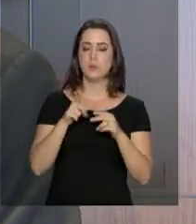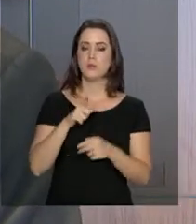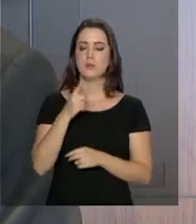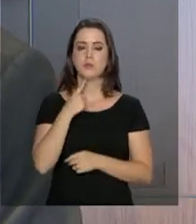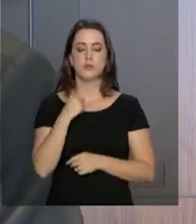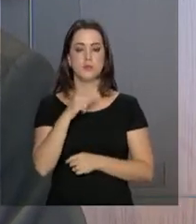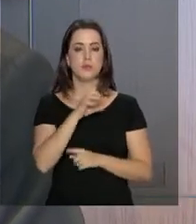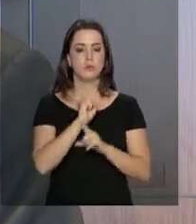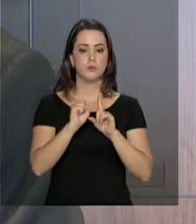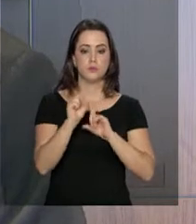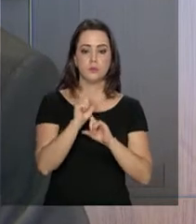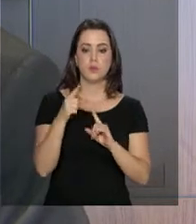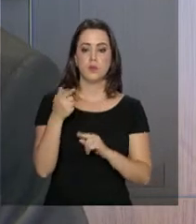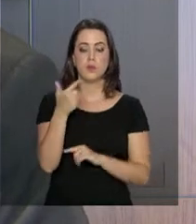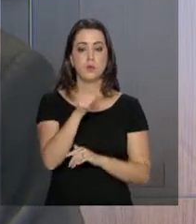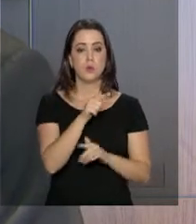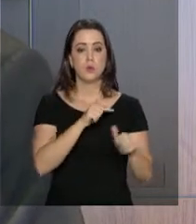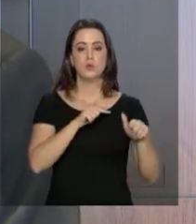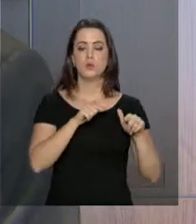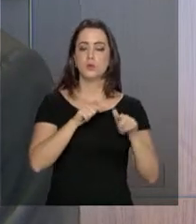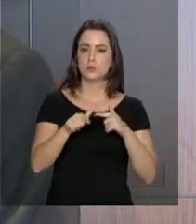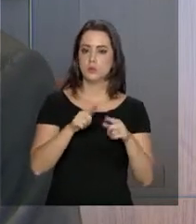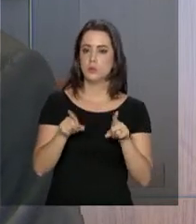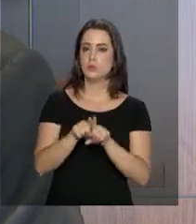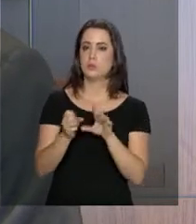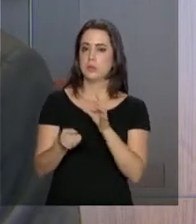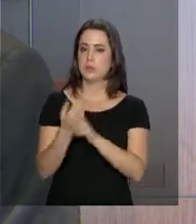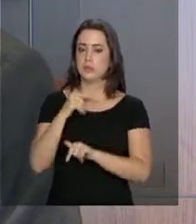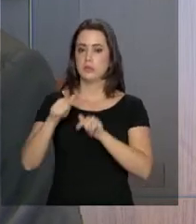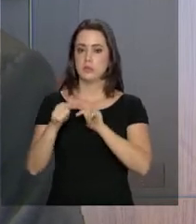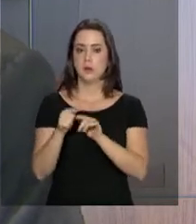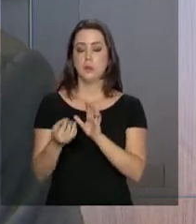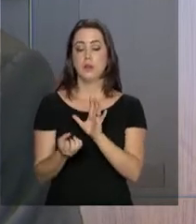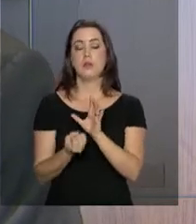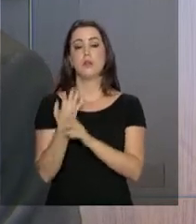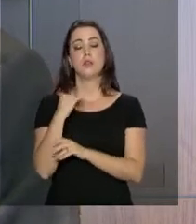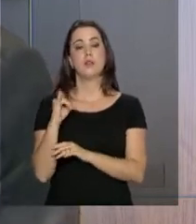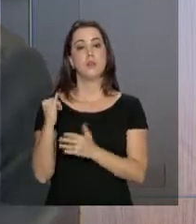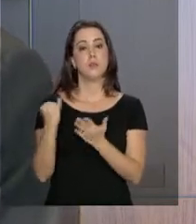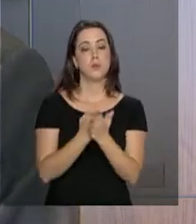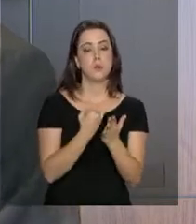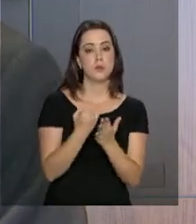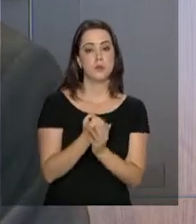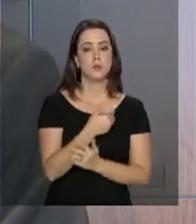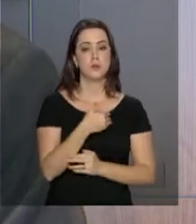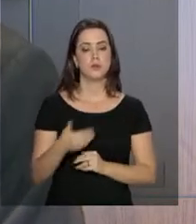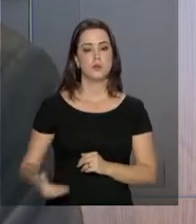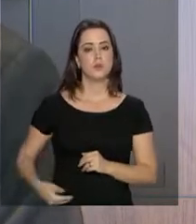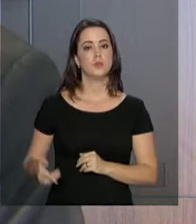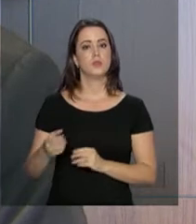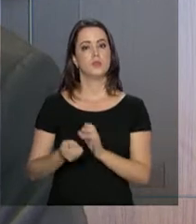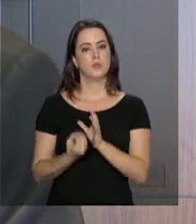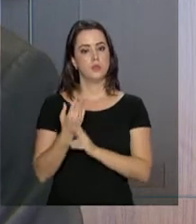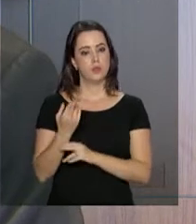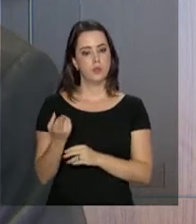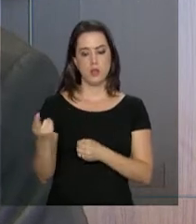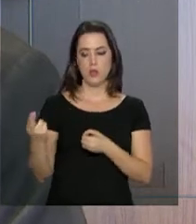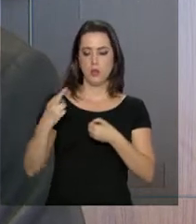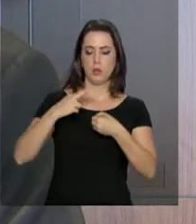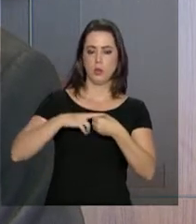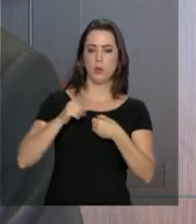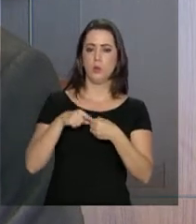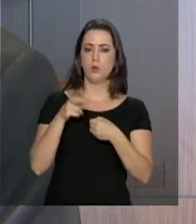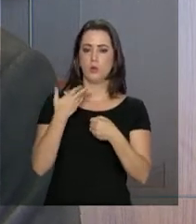interesse social. Mas, entre outras coisas, gera emprego, gera impostos para o governo, gera retorno, né, para o Estado